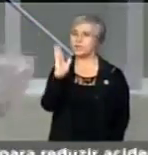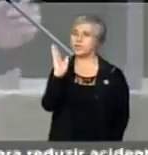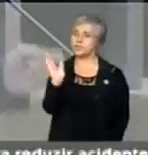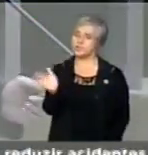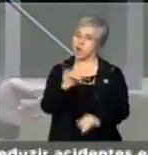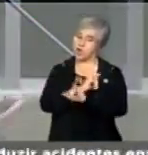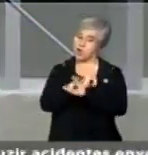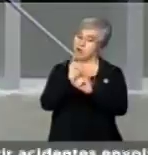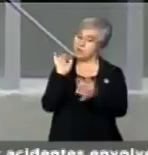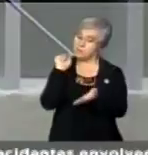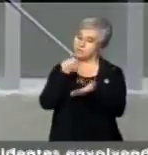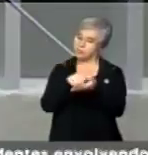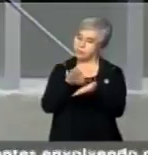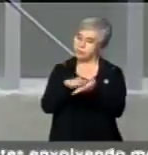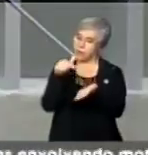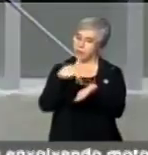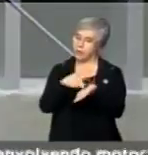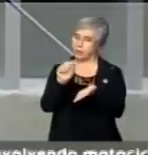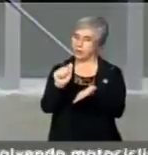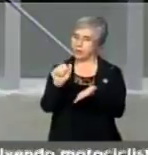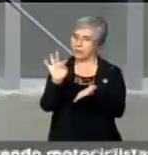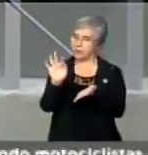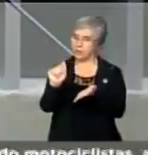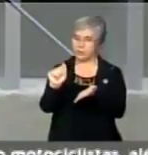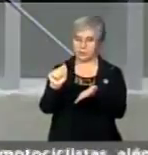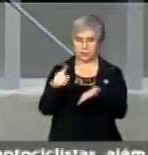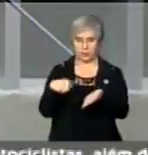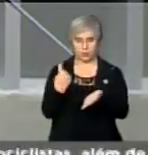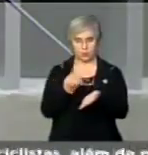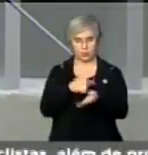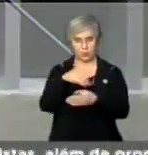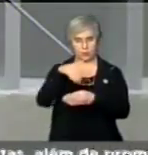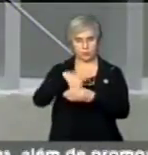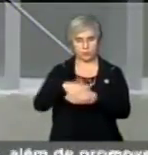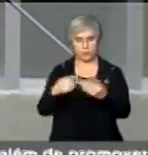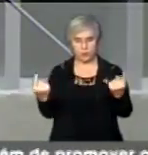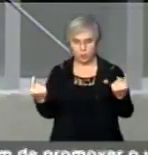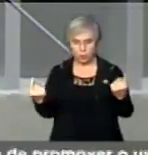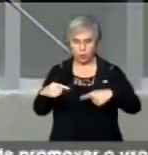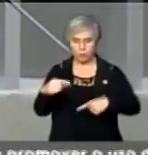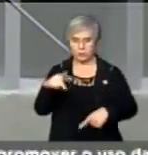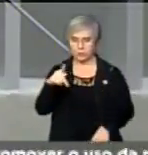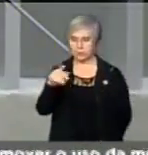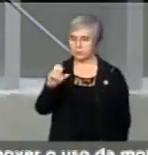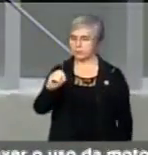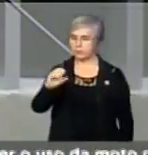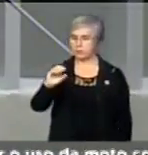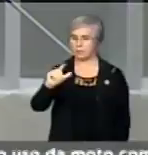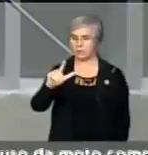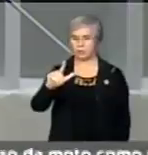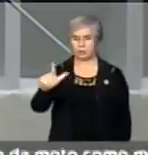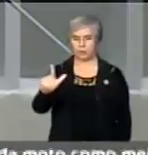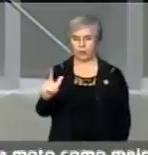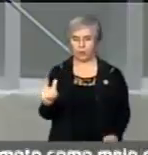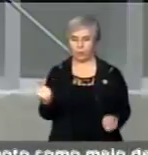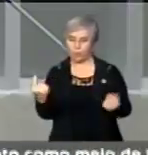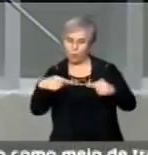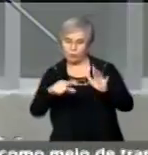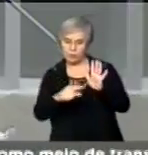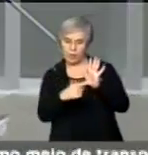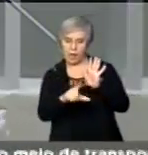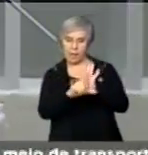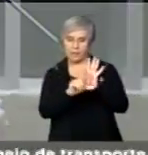registrado em ata o voto contrário do PSOL à lei